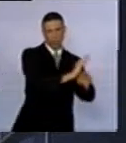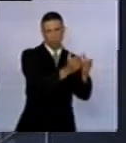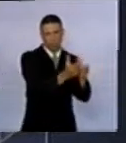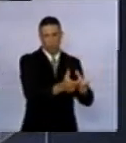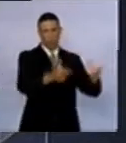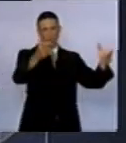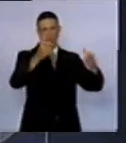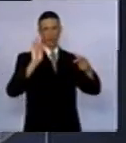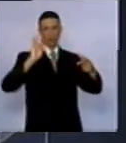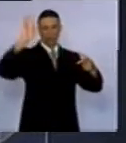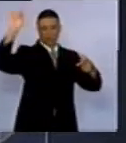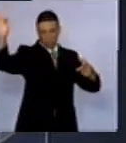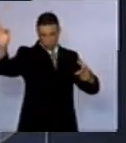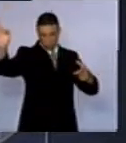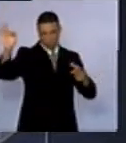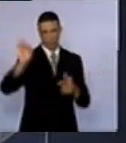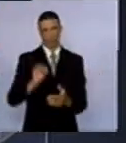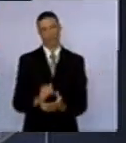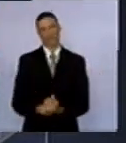anos vindouros.